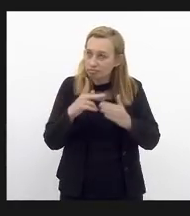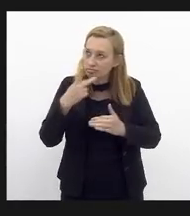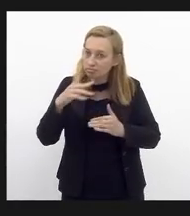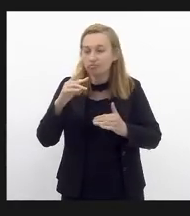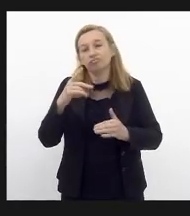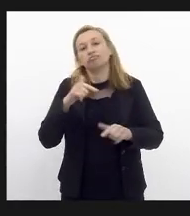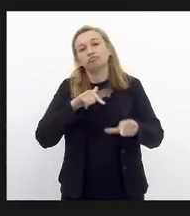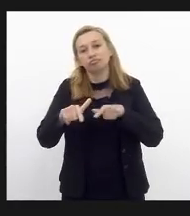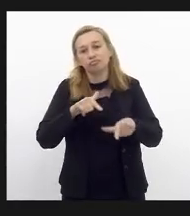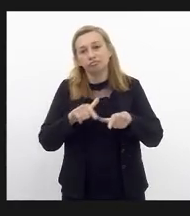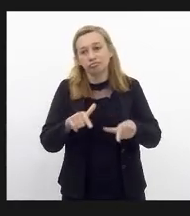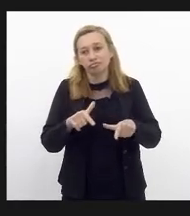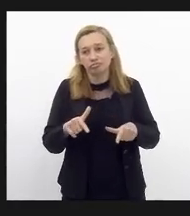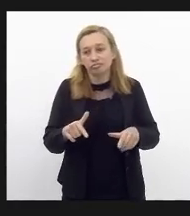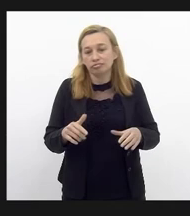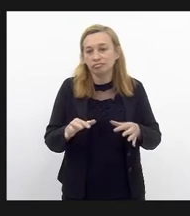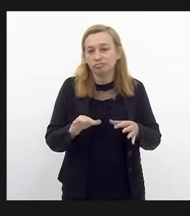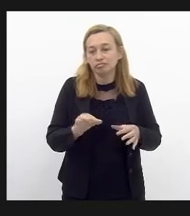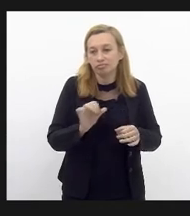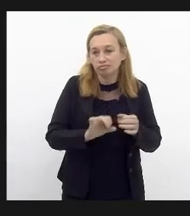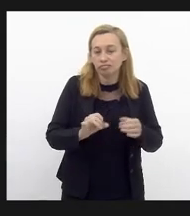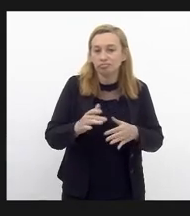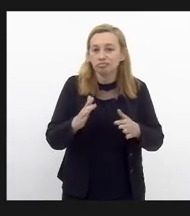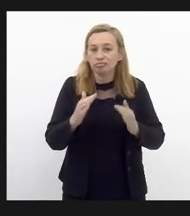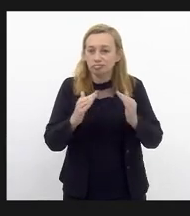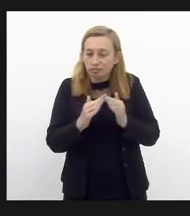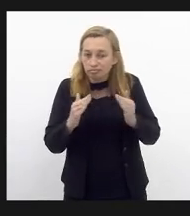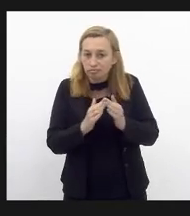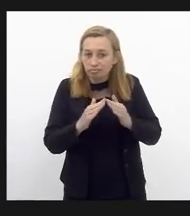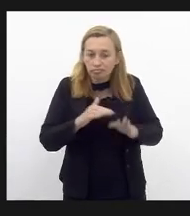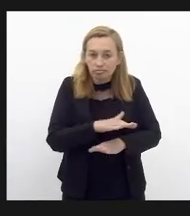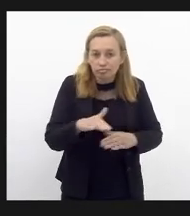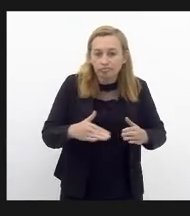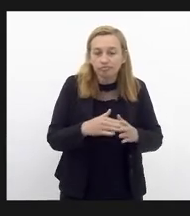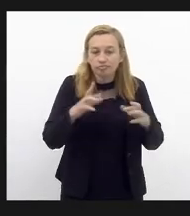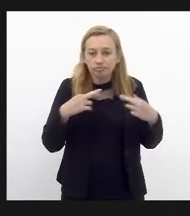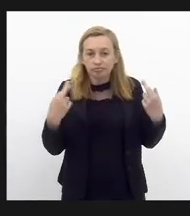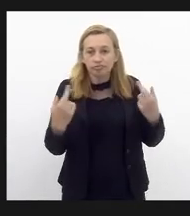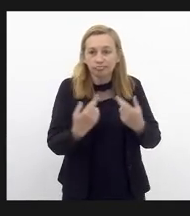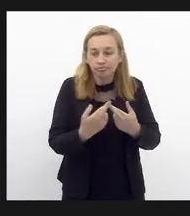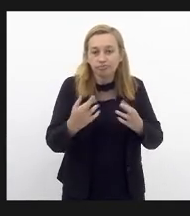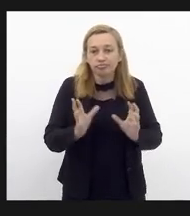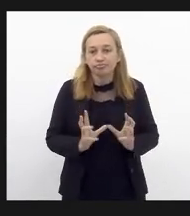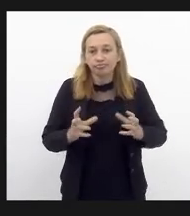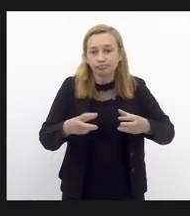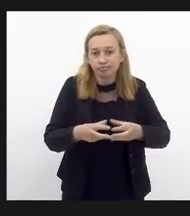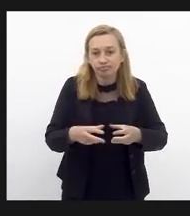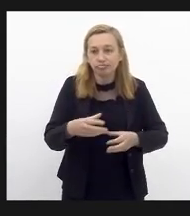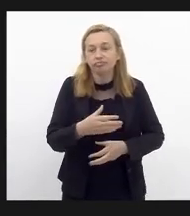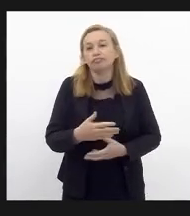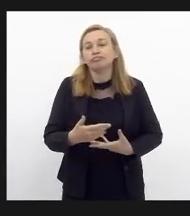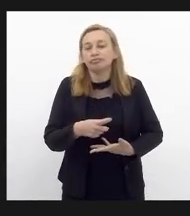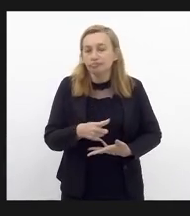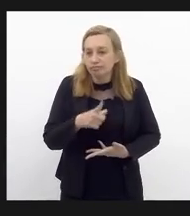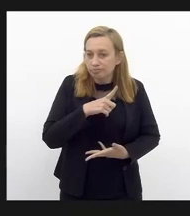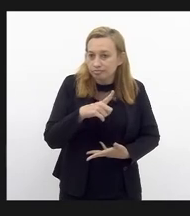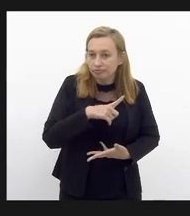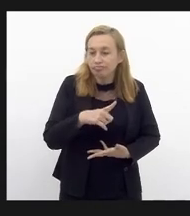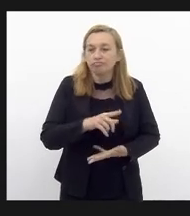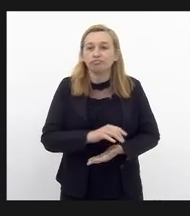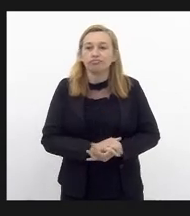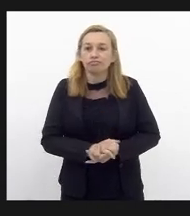tem feito nessa casa, na participação aí de todas as audiências e reuniões que nós tivemos